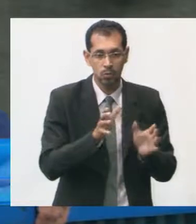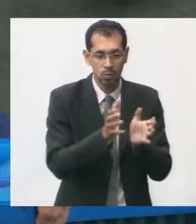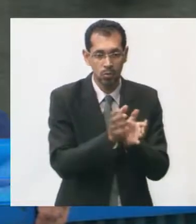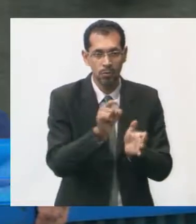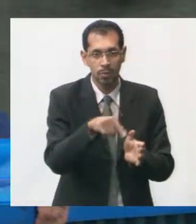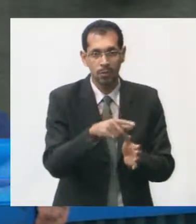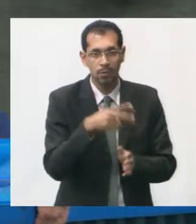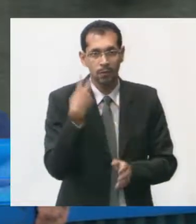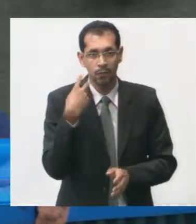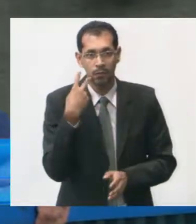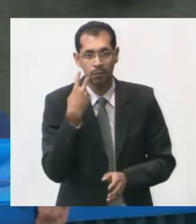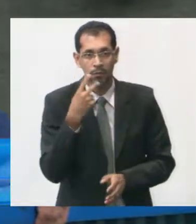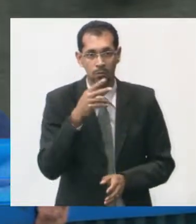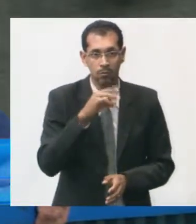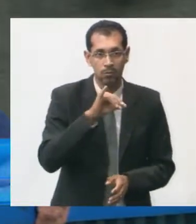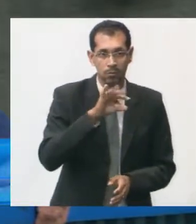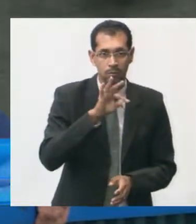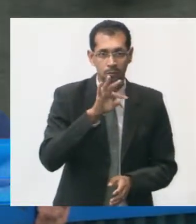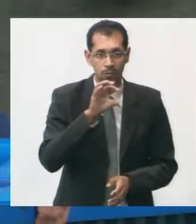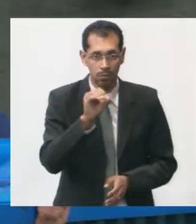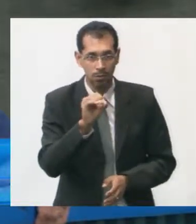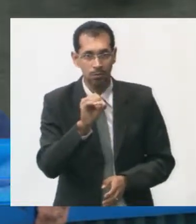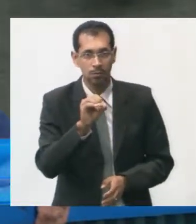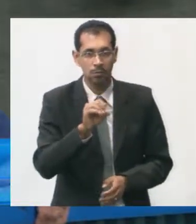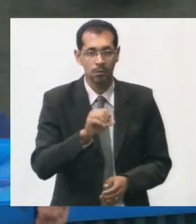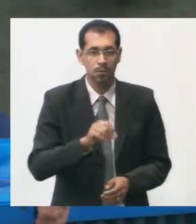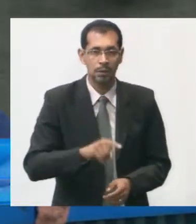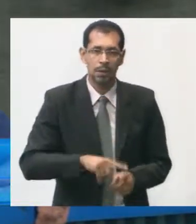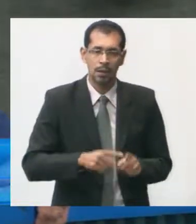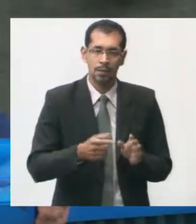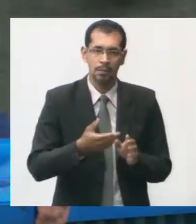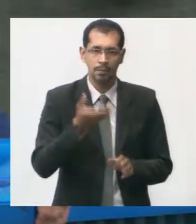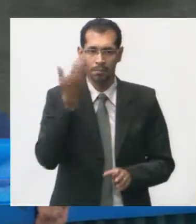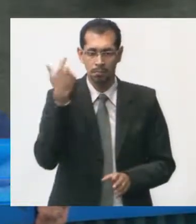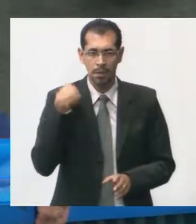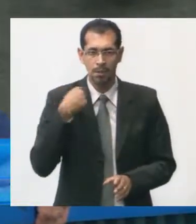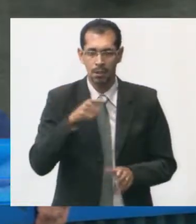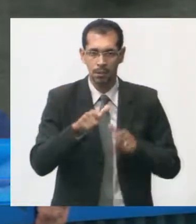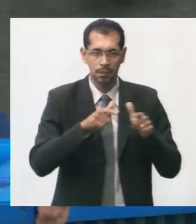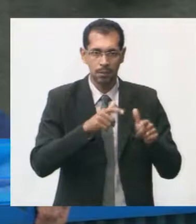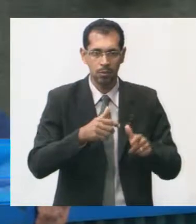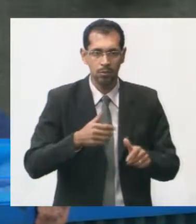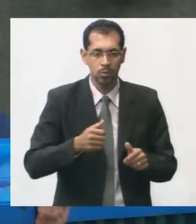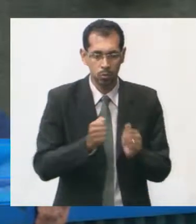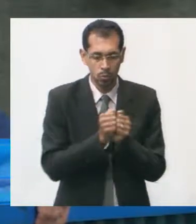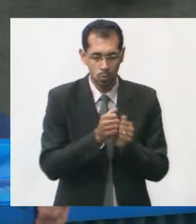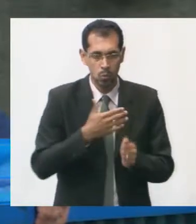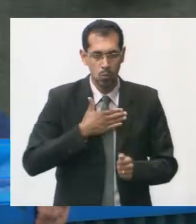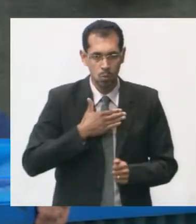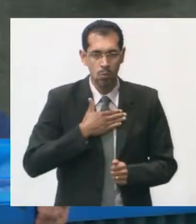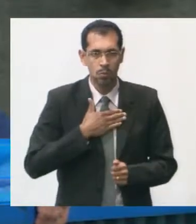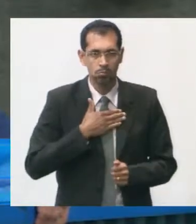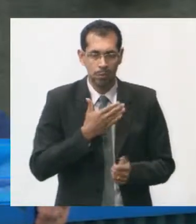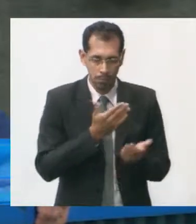do Vaguinho Ito, mas foi meu servidor, trabalhou comigo, iniciou o mandato